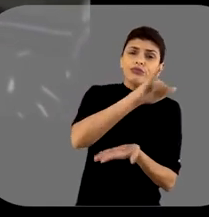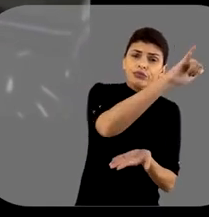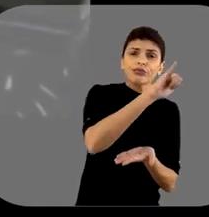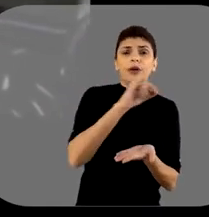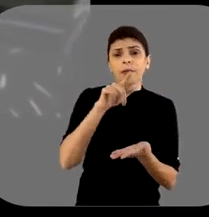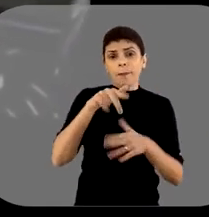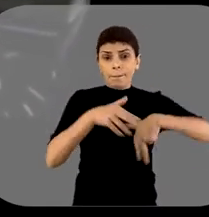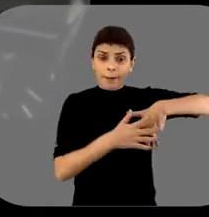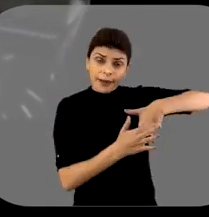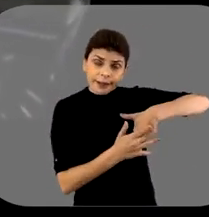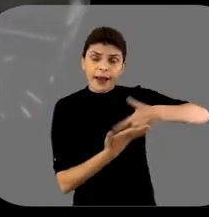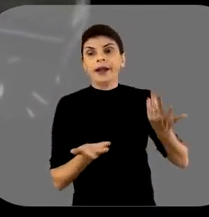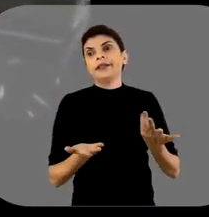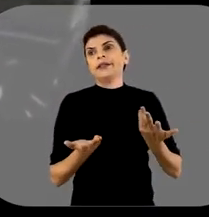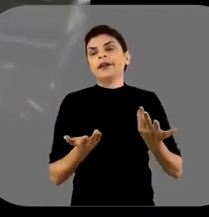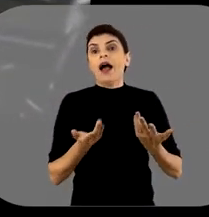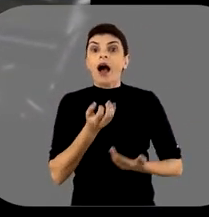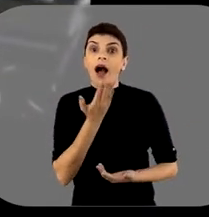alimentação,